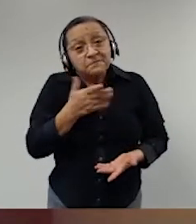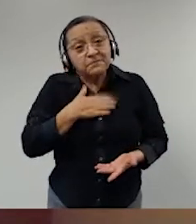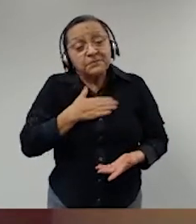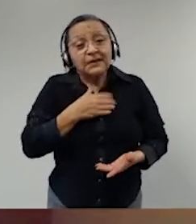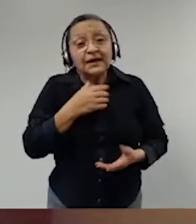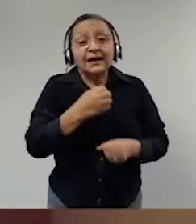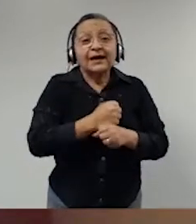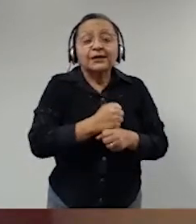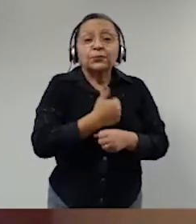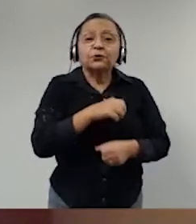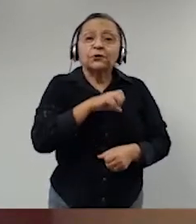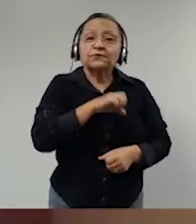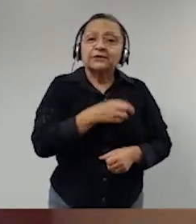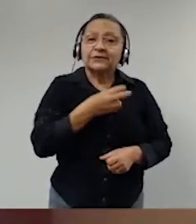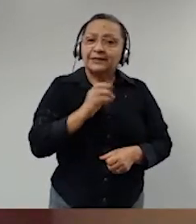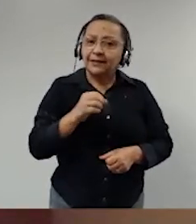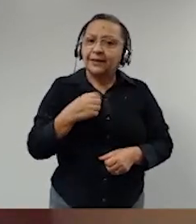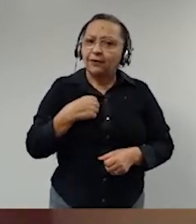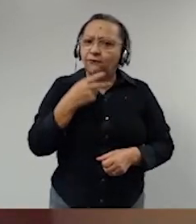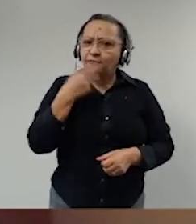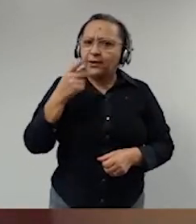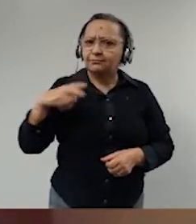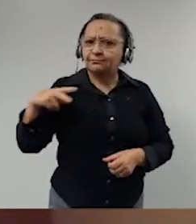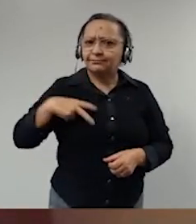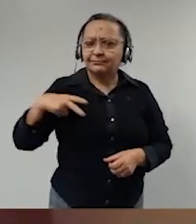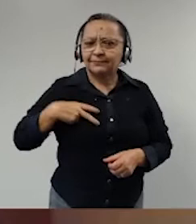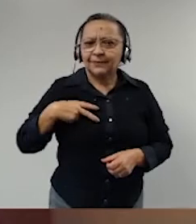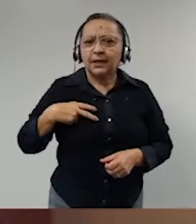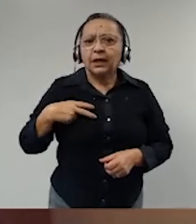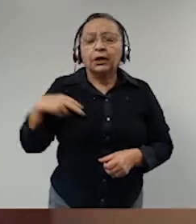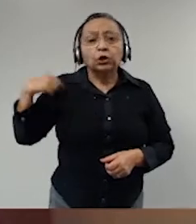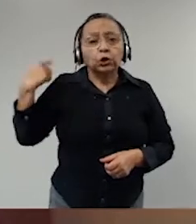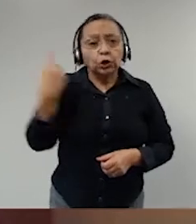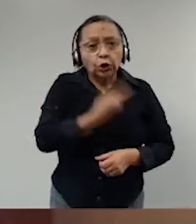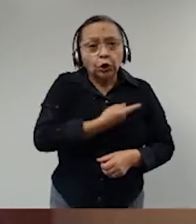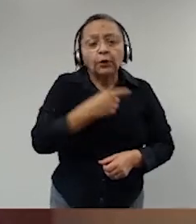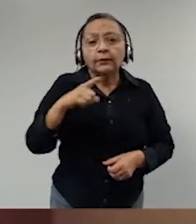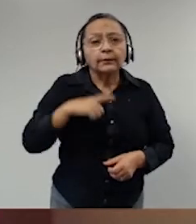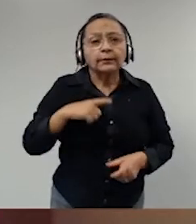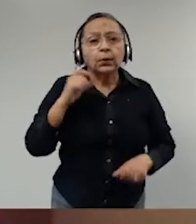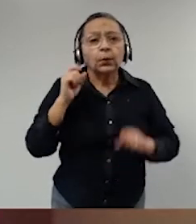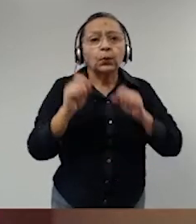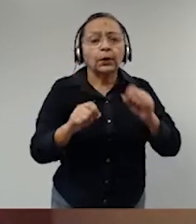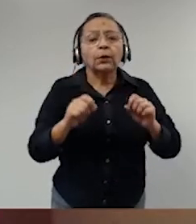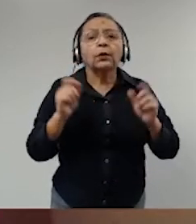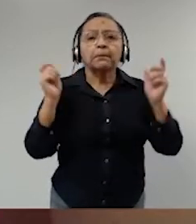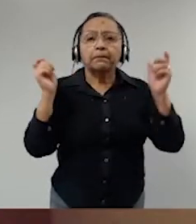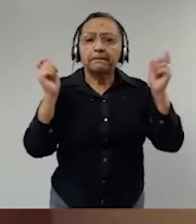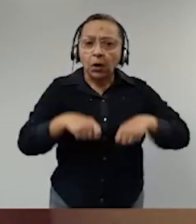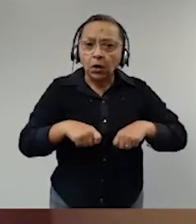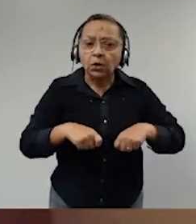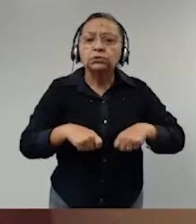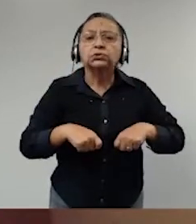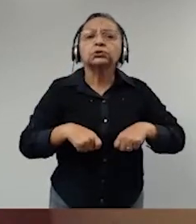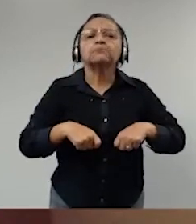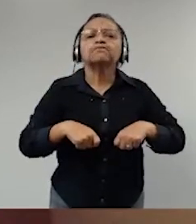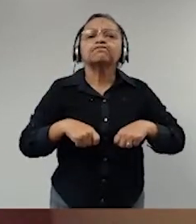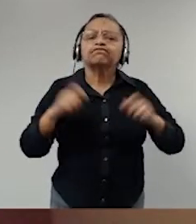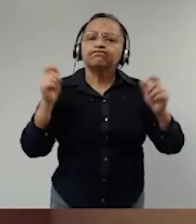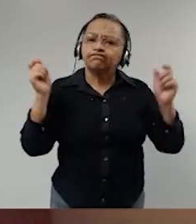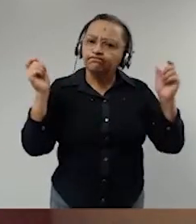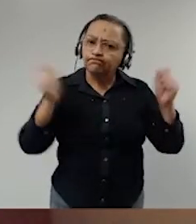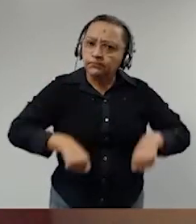30, em 1930 particularmente, nós temos o que pode ser entendido